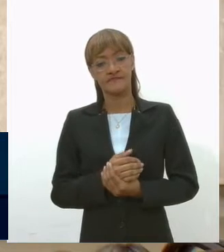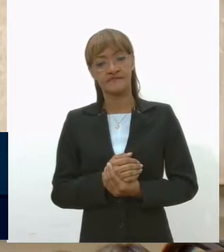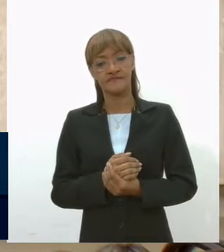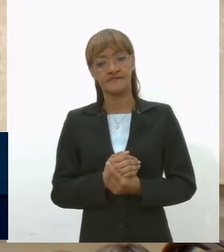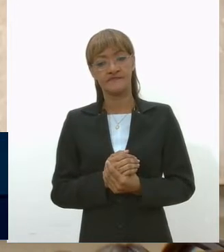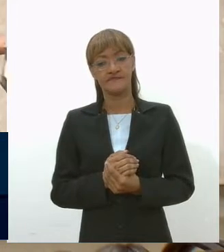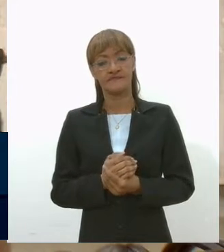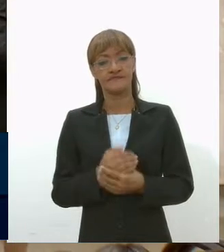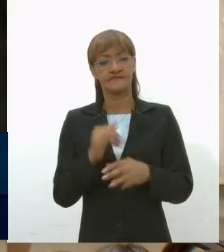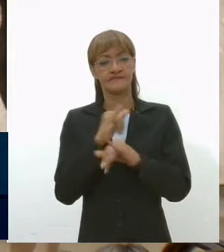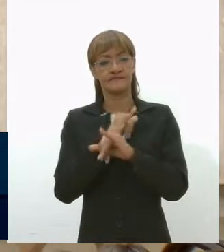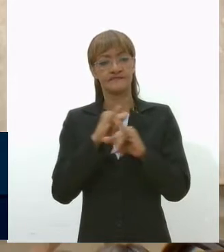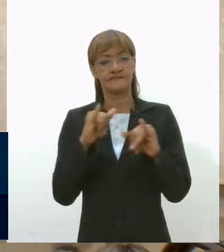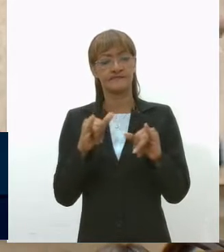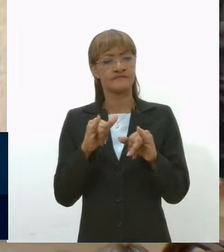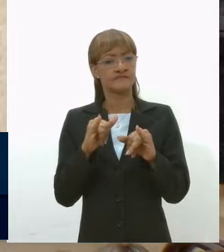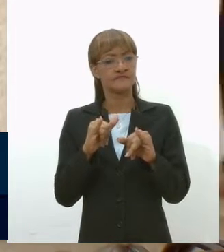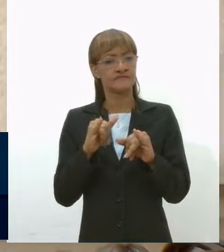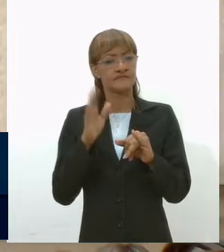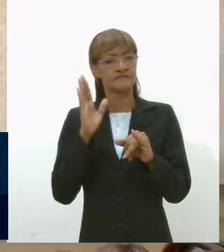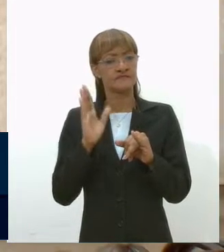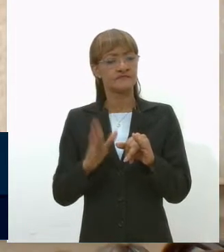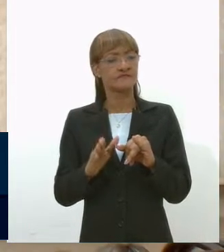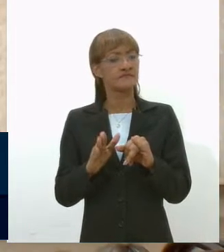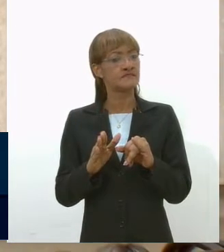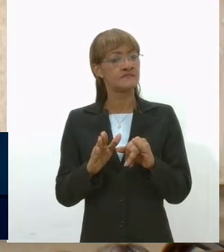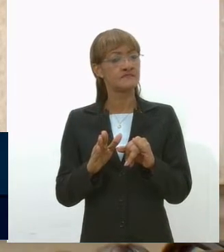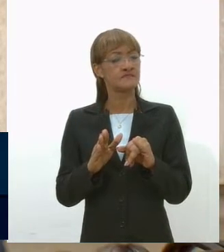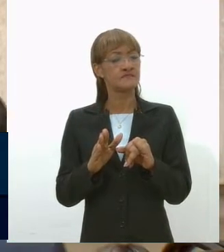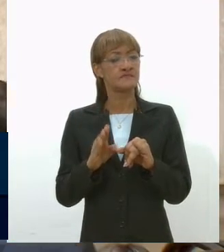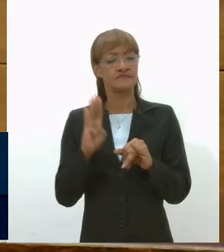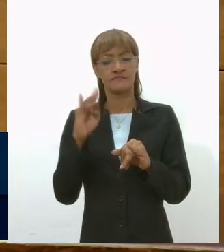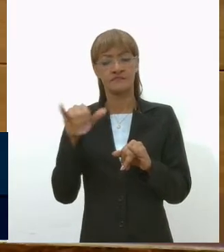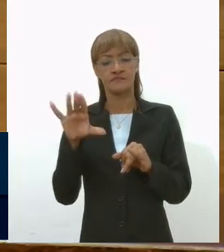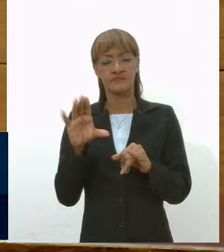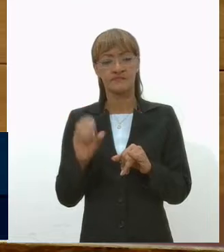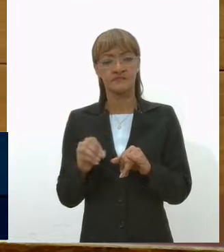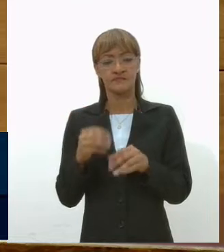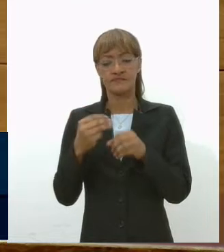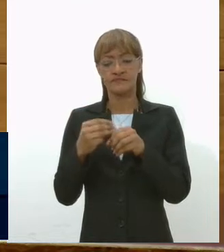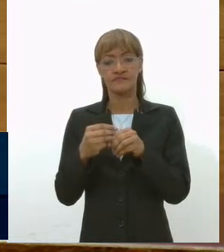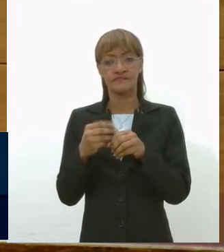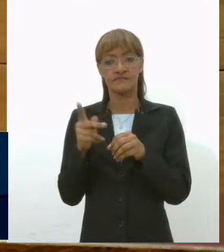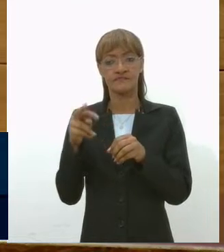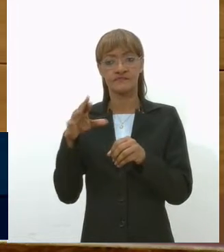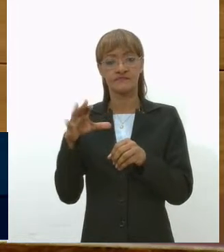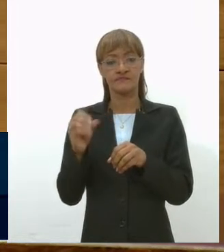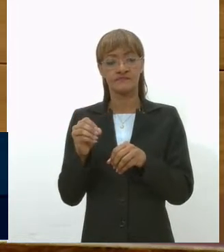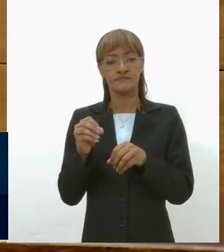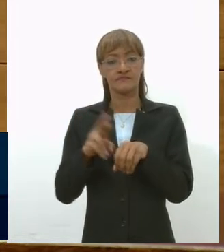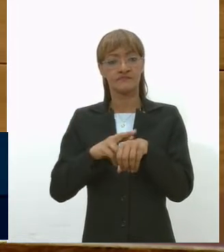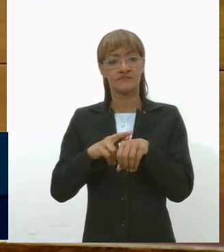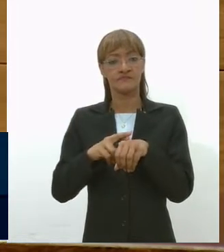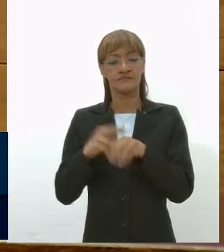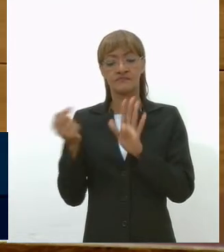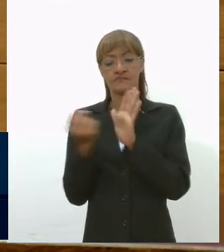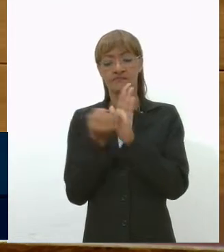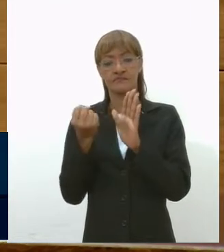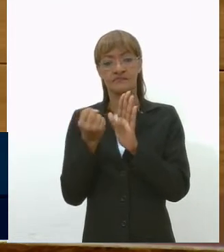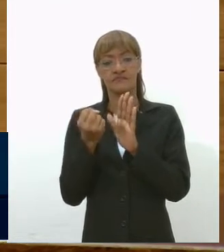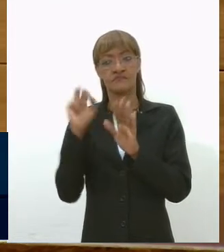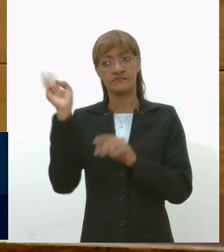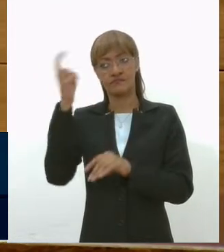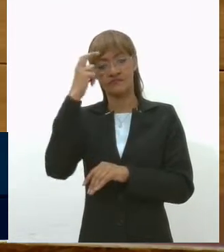tradição ancestral da renda de Biro, em Poço Redondo, como patrimônio cultural e imaterial do Estado de